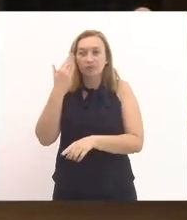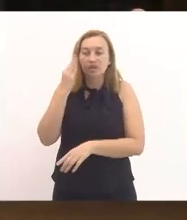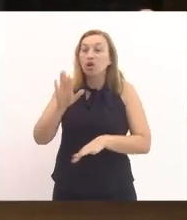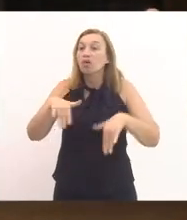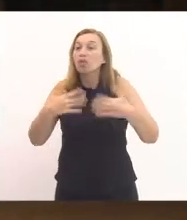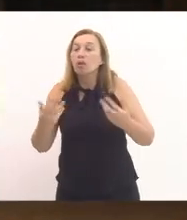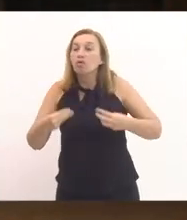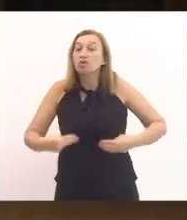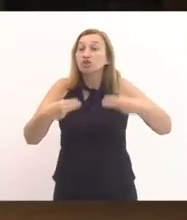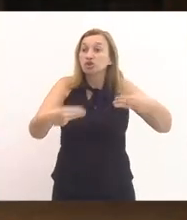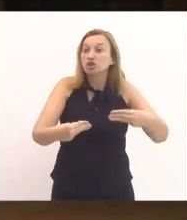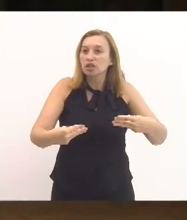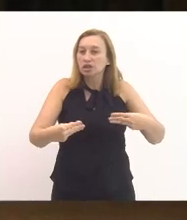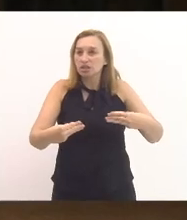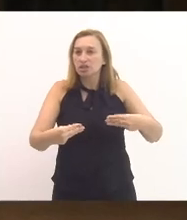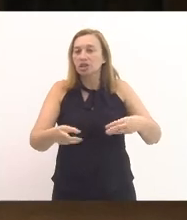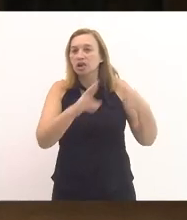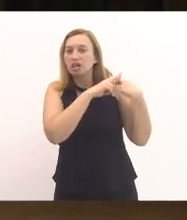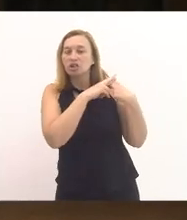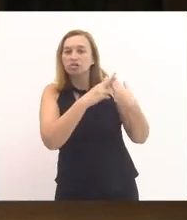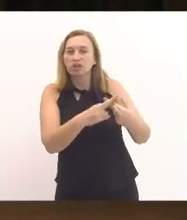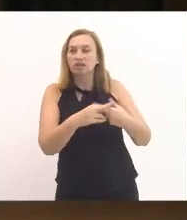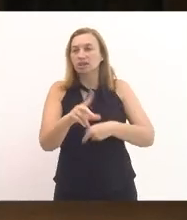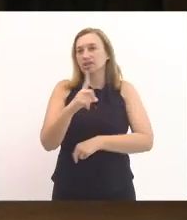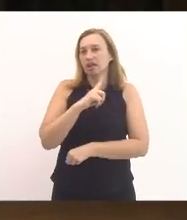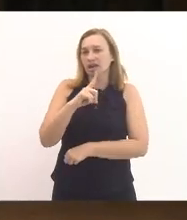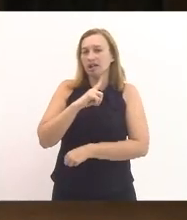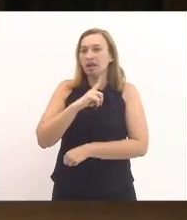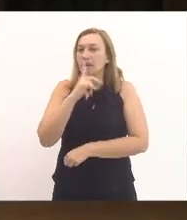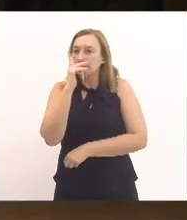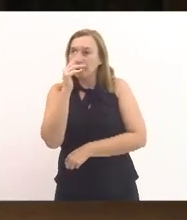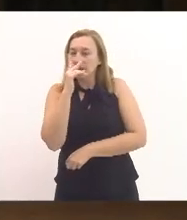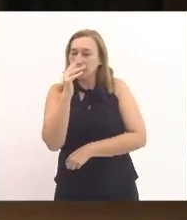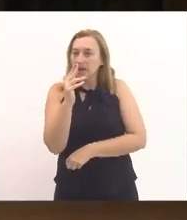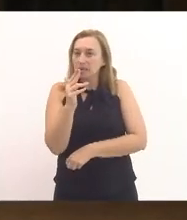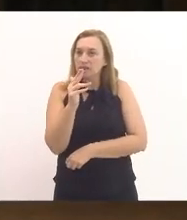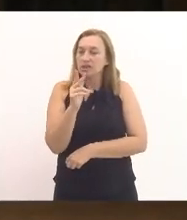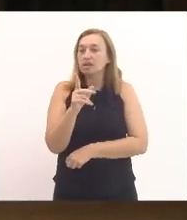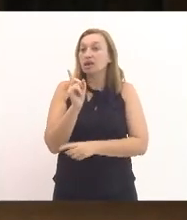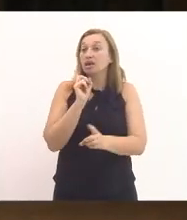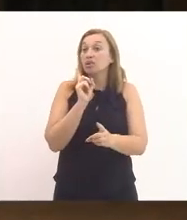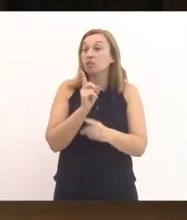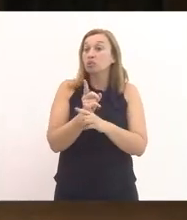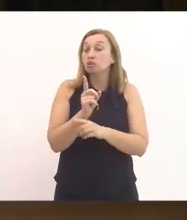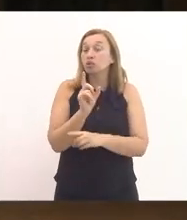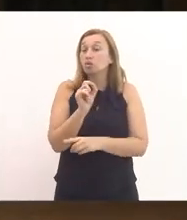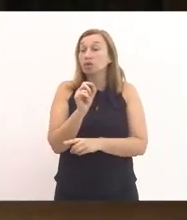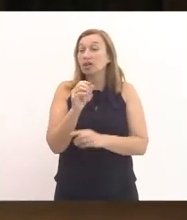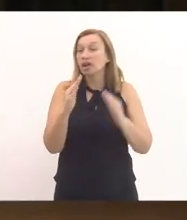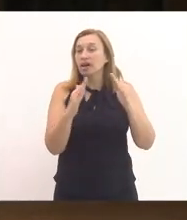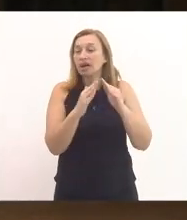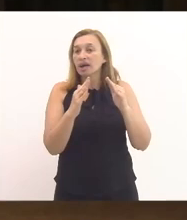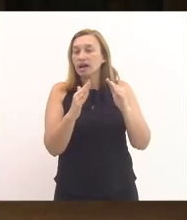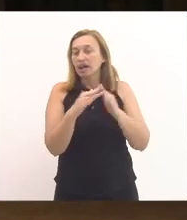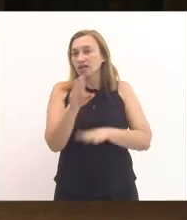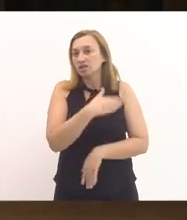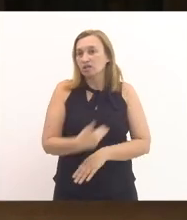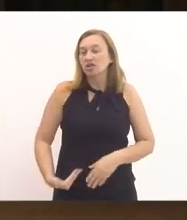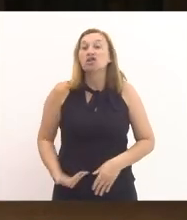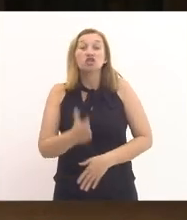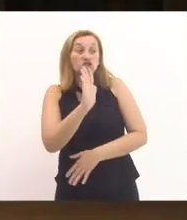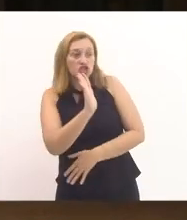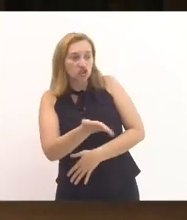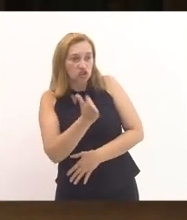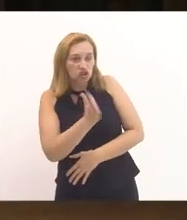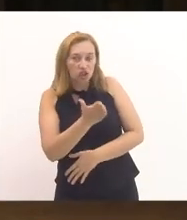qual ministério estaria a responsabilidade e parece que nós ele descobriu que é a Casa Civil Então já